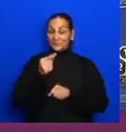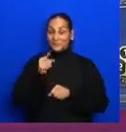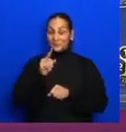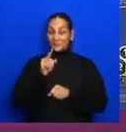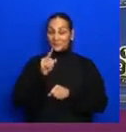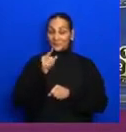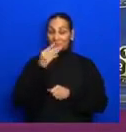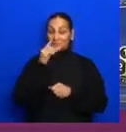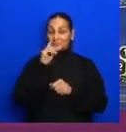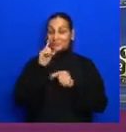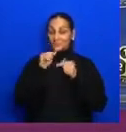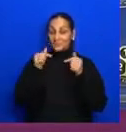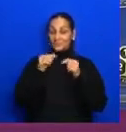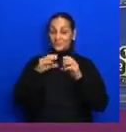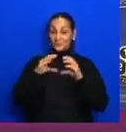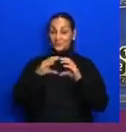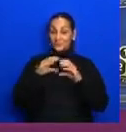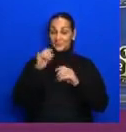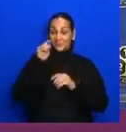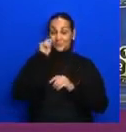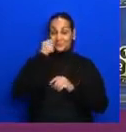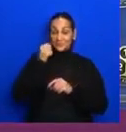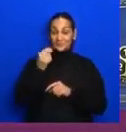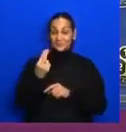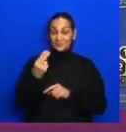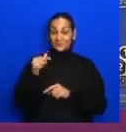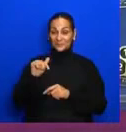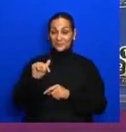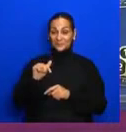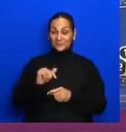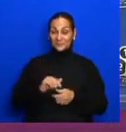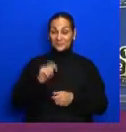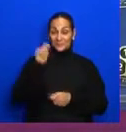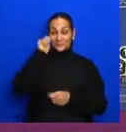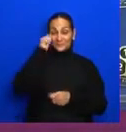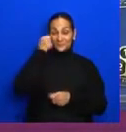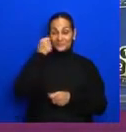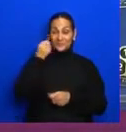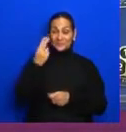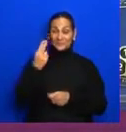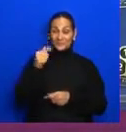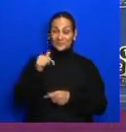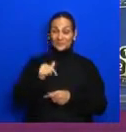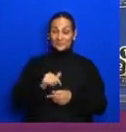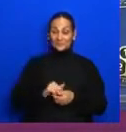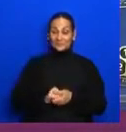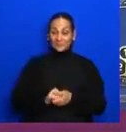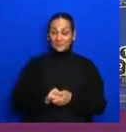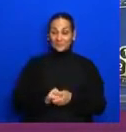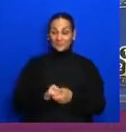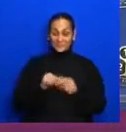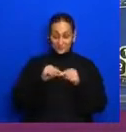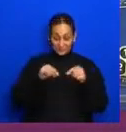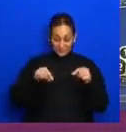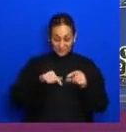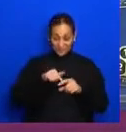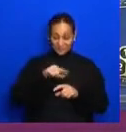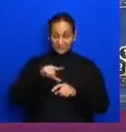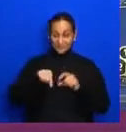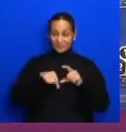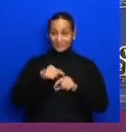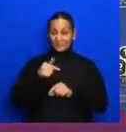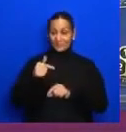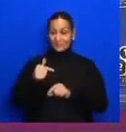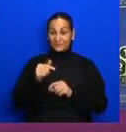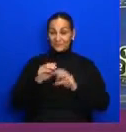e último número do dia de sorte, bola preta 27, preta número 27. As 7 dezenas sorteadas